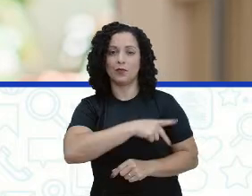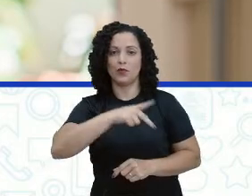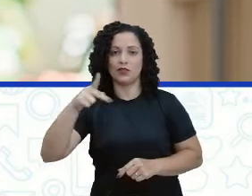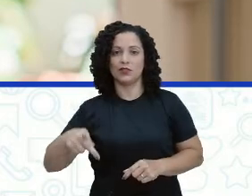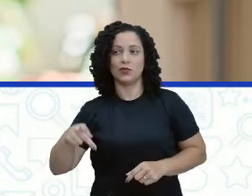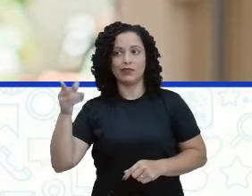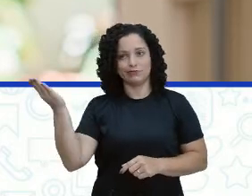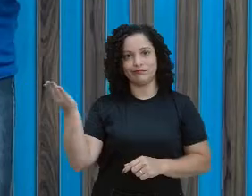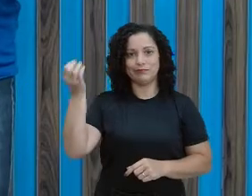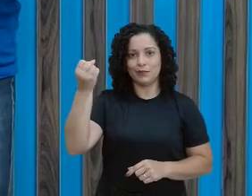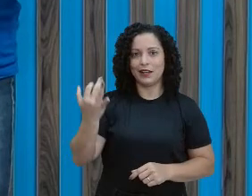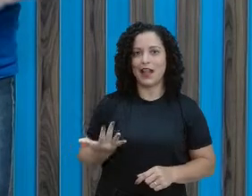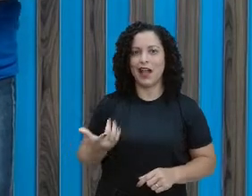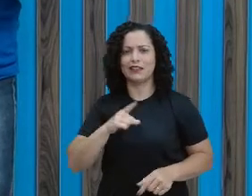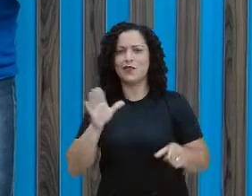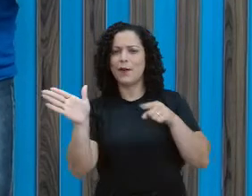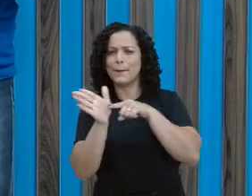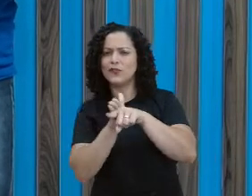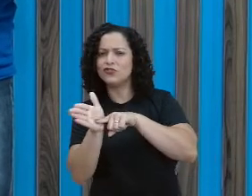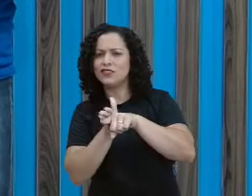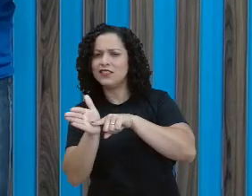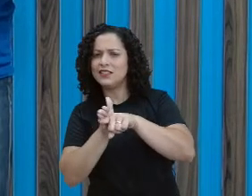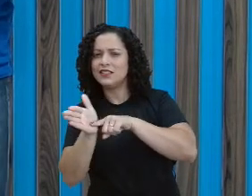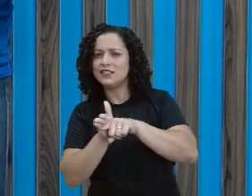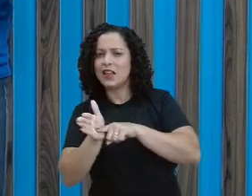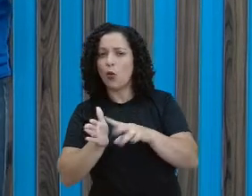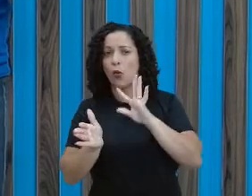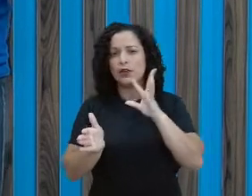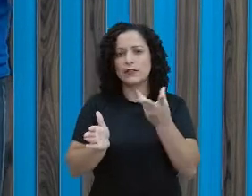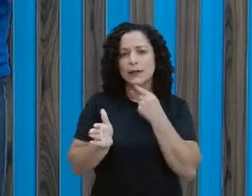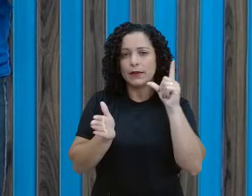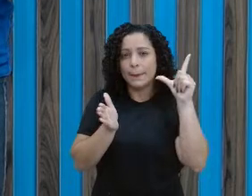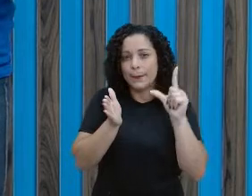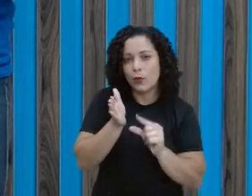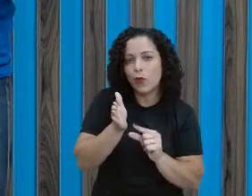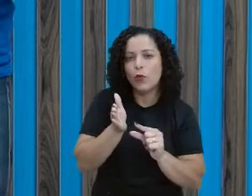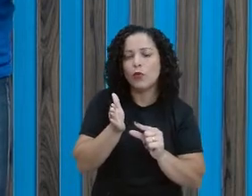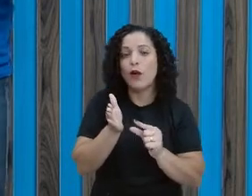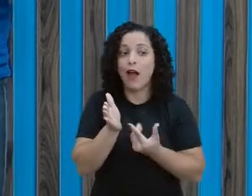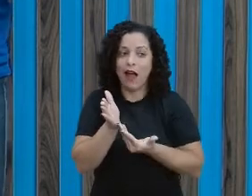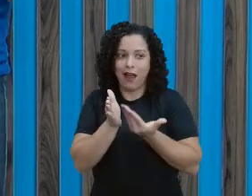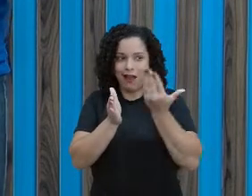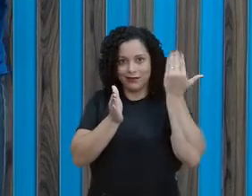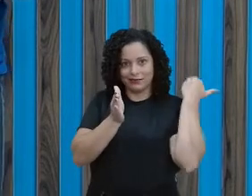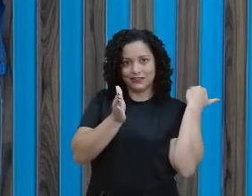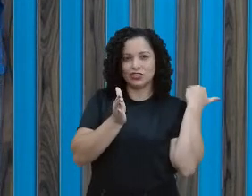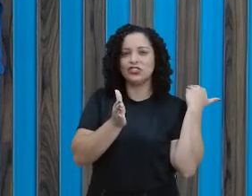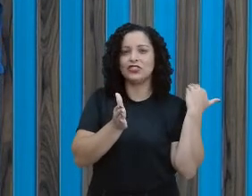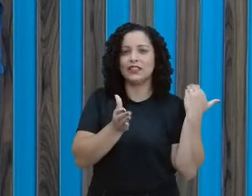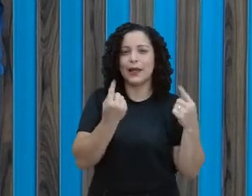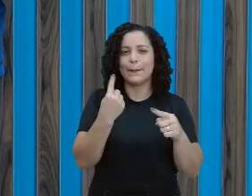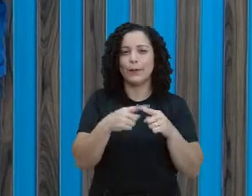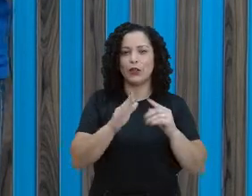fazer uma pesquisa, a gente tem um pouco conhecimento a respeito, porque aí vai direcionar a nossa curiosidade.